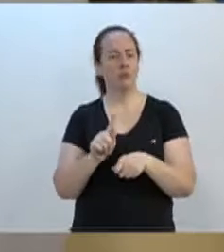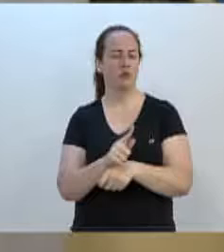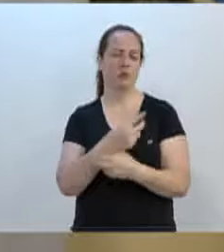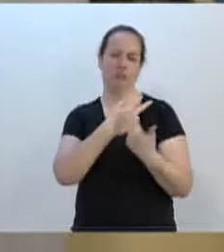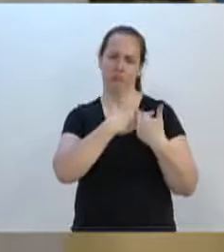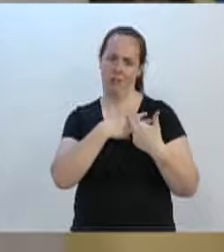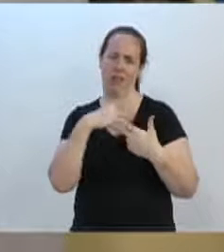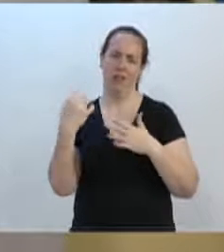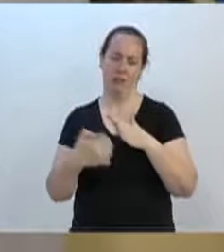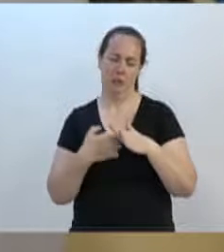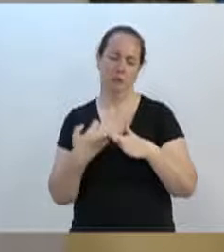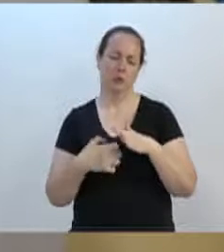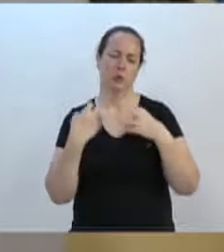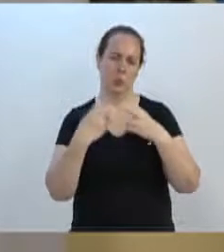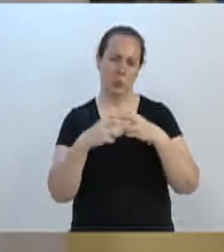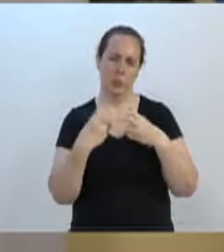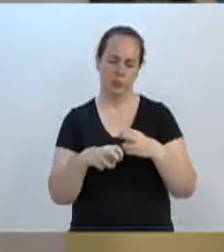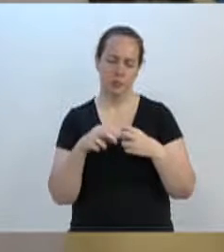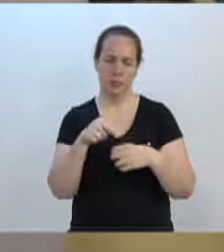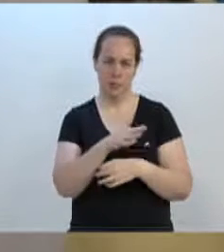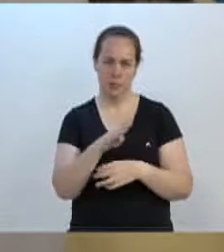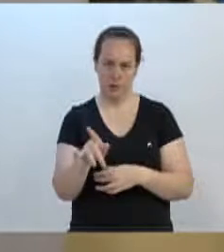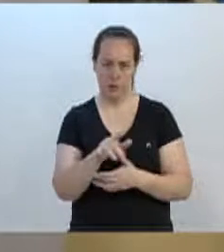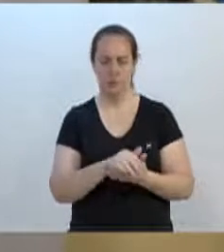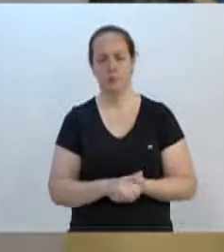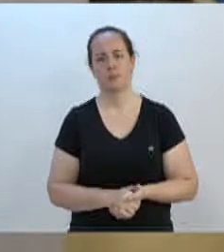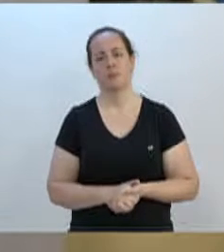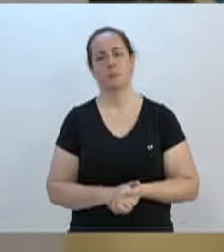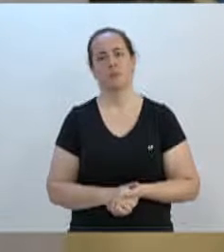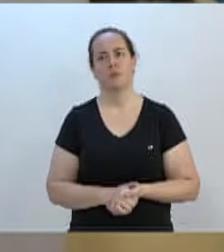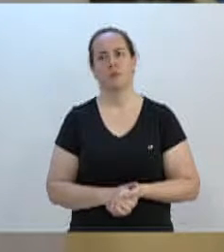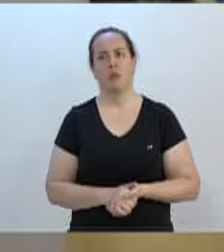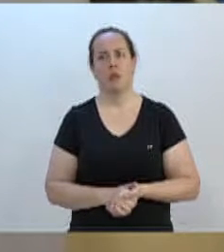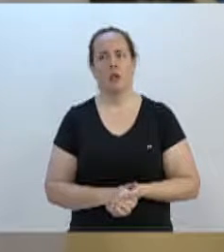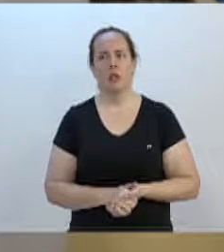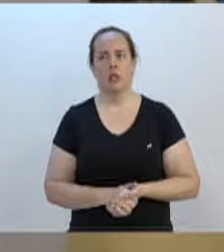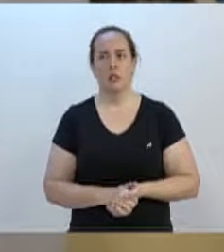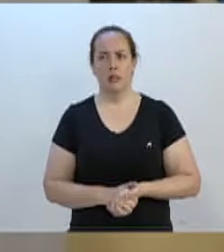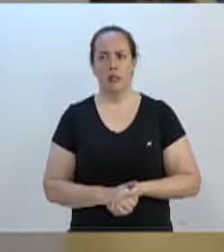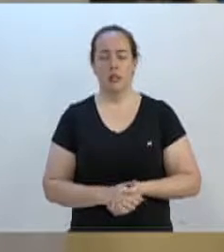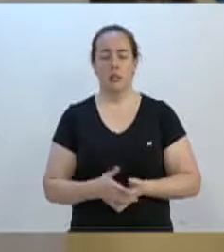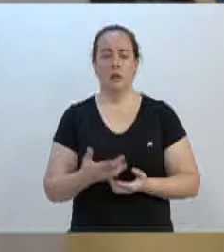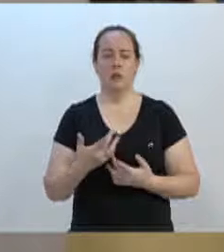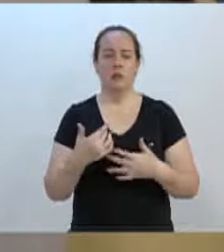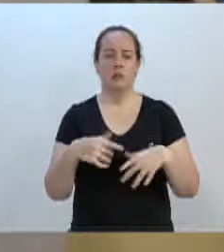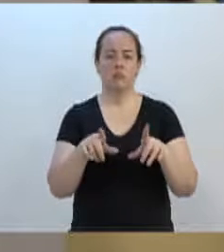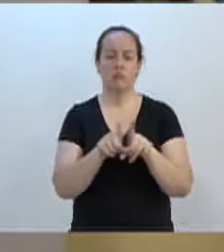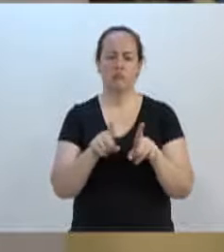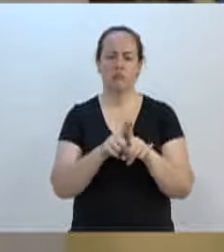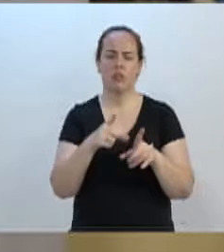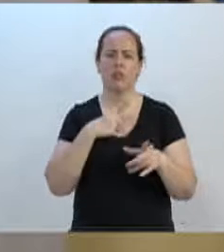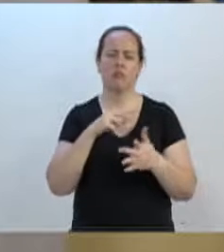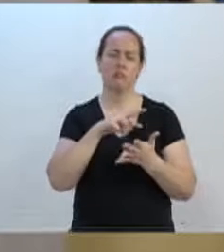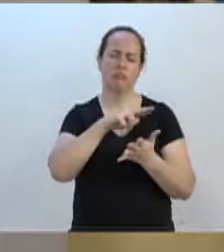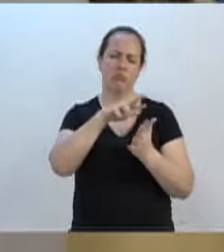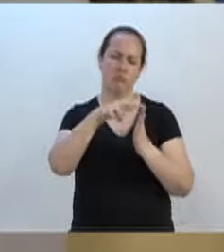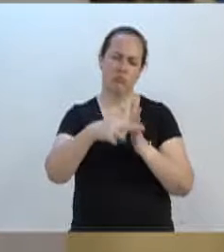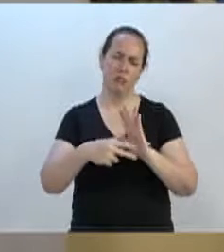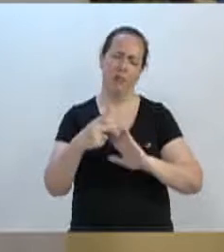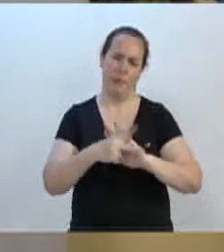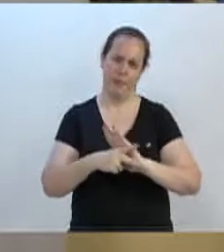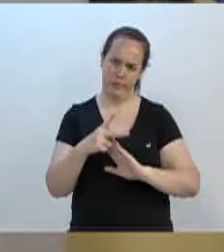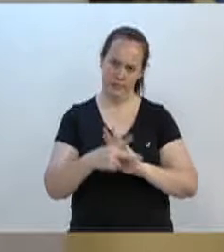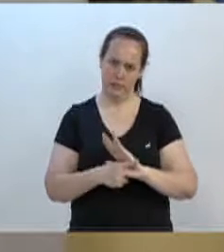da concessionária do transporte público coletivo aqui na nossa cidade. Eu tenho vários projetos